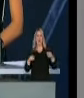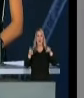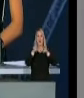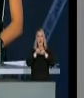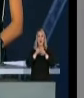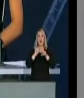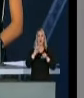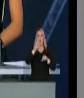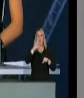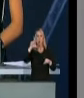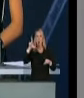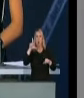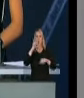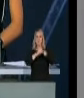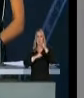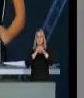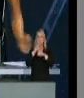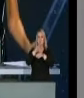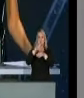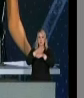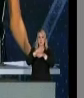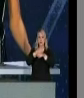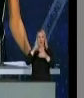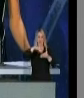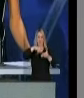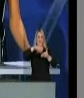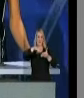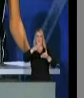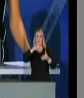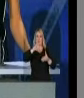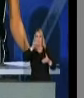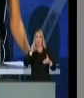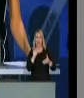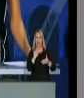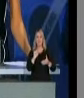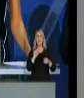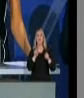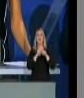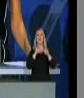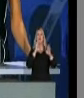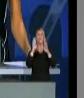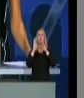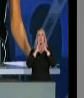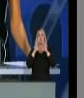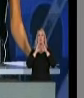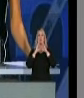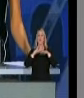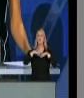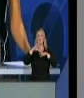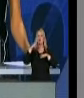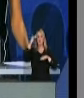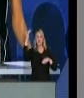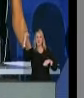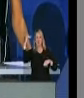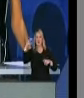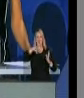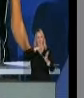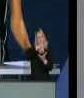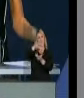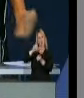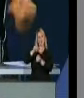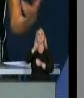TV com o UOL, o portal mais acessado do país, a revista Veja, de maior circulação nacional, e o Facebook, a rede social mais popular do planeta.